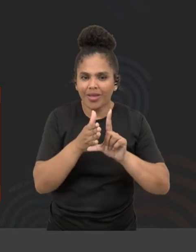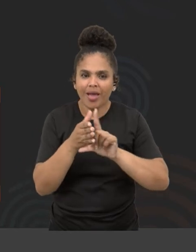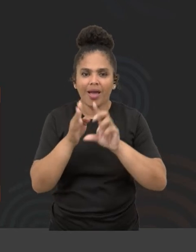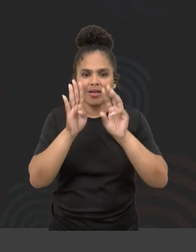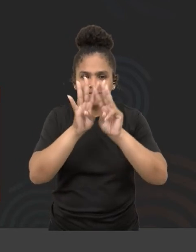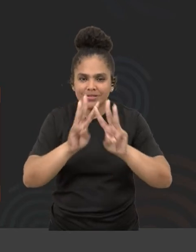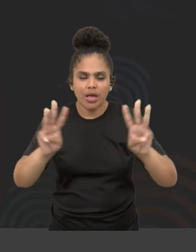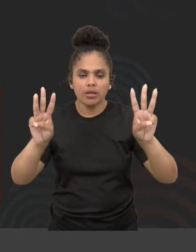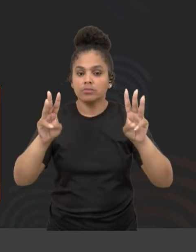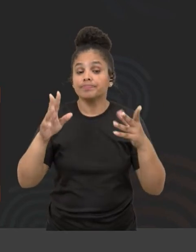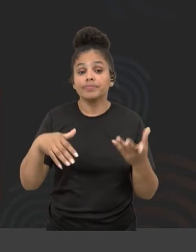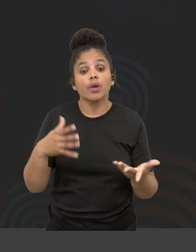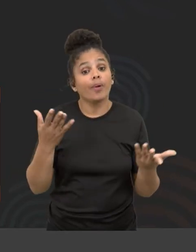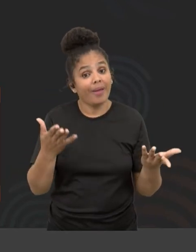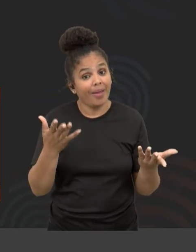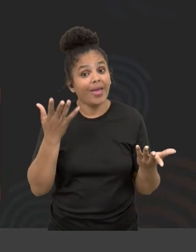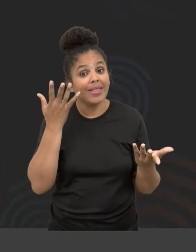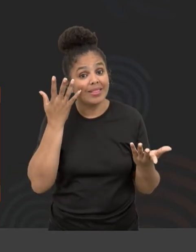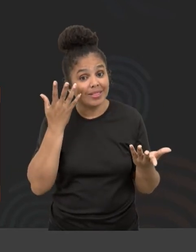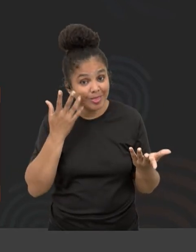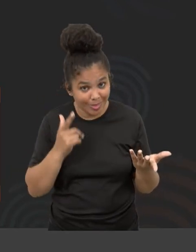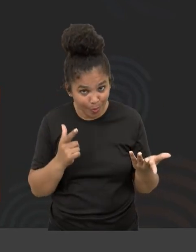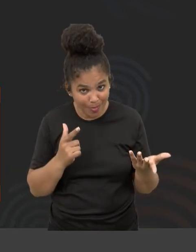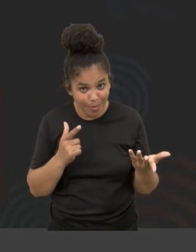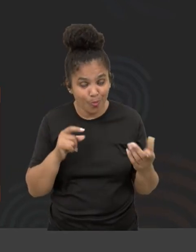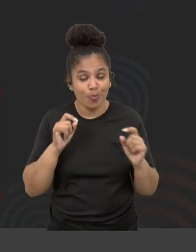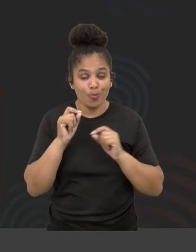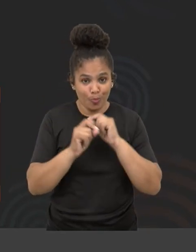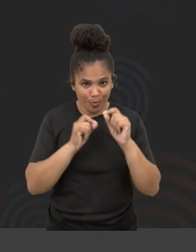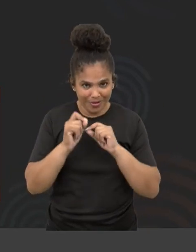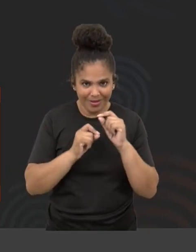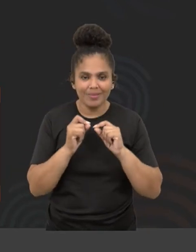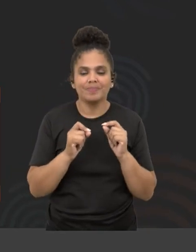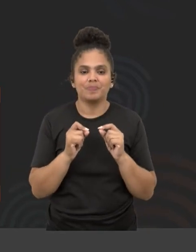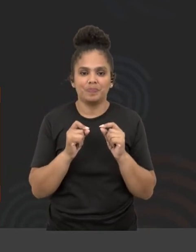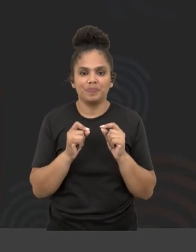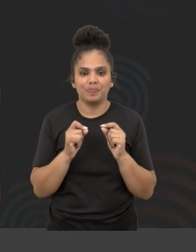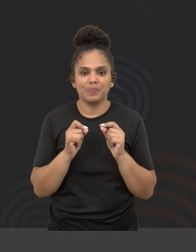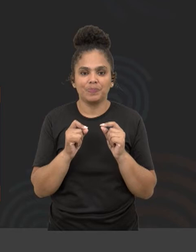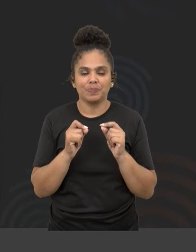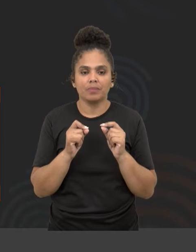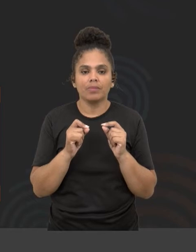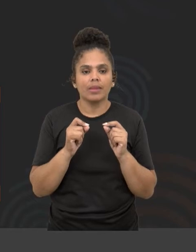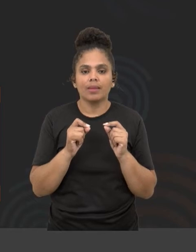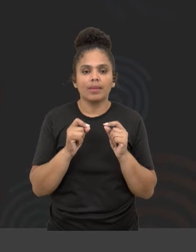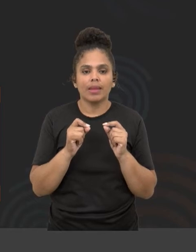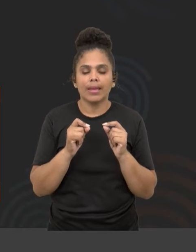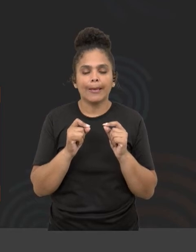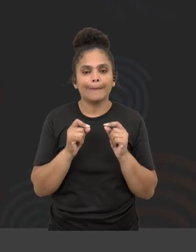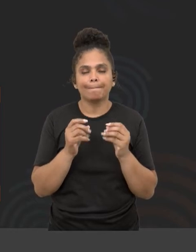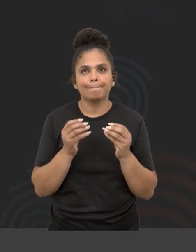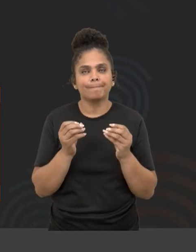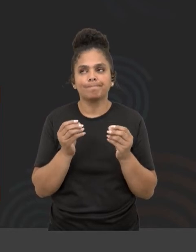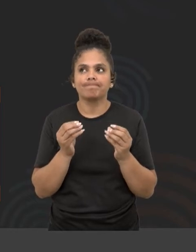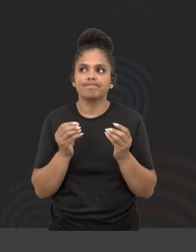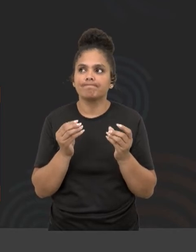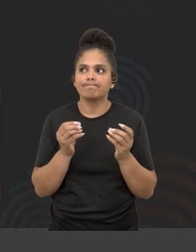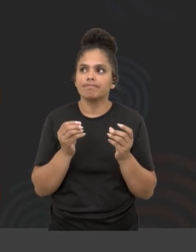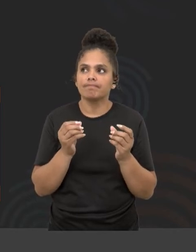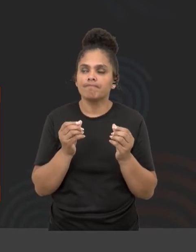É muito comum a gente colocar